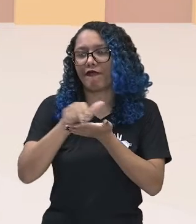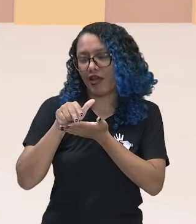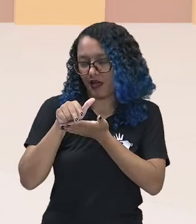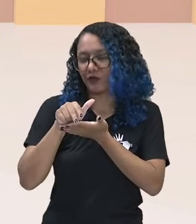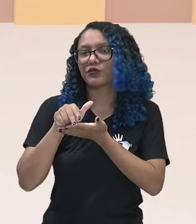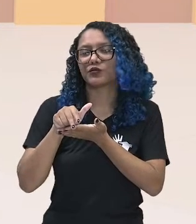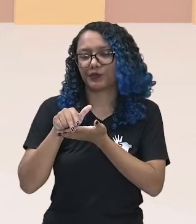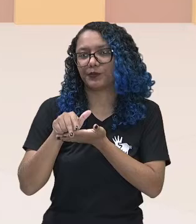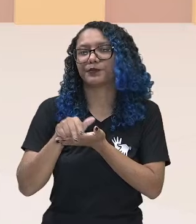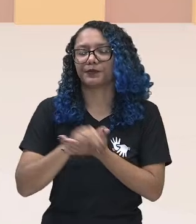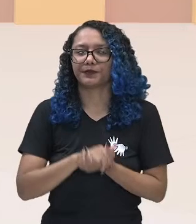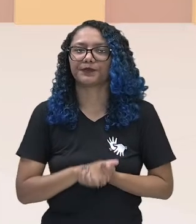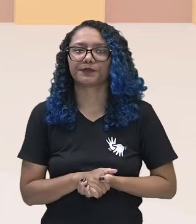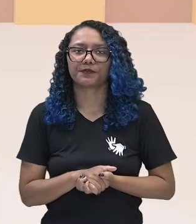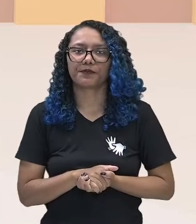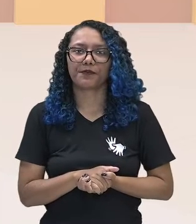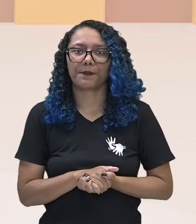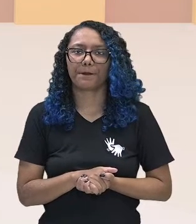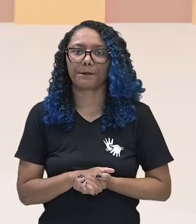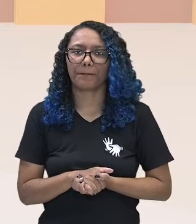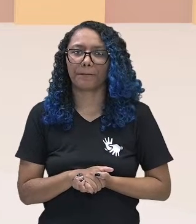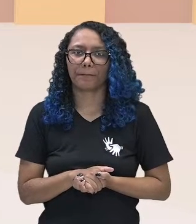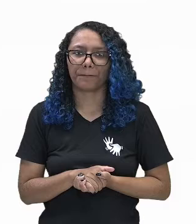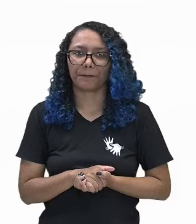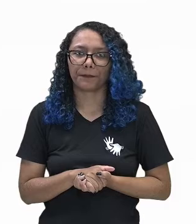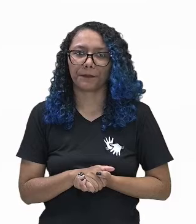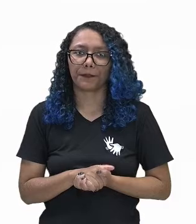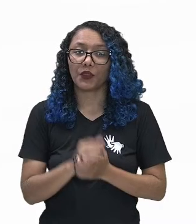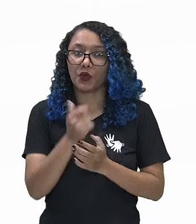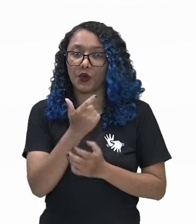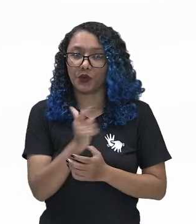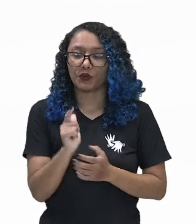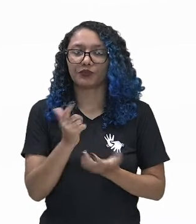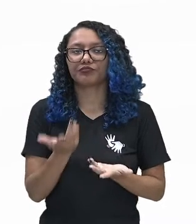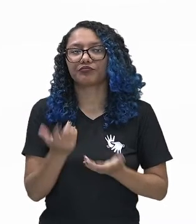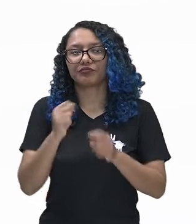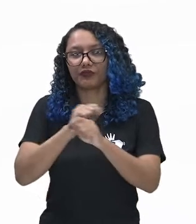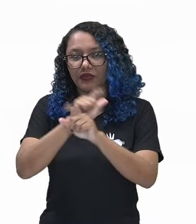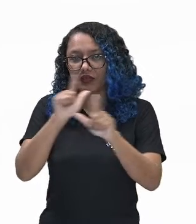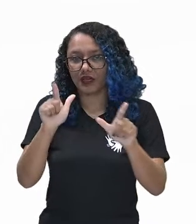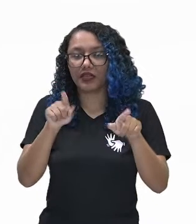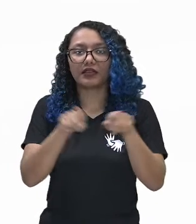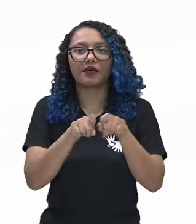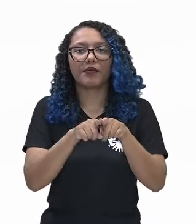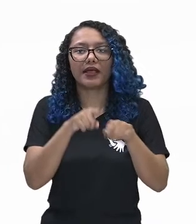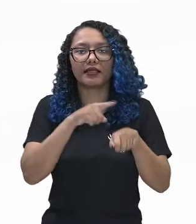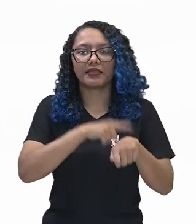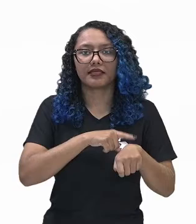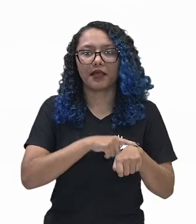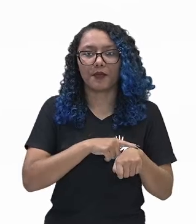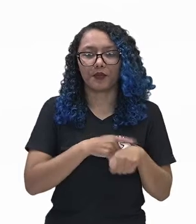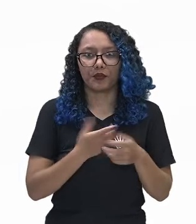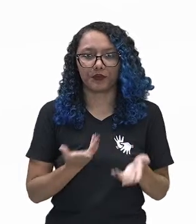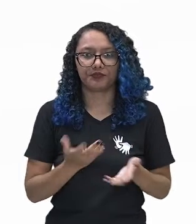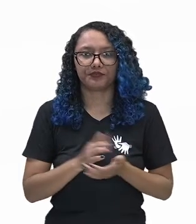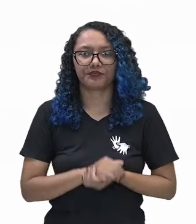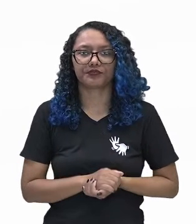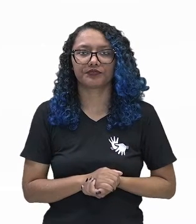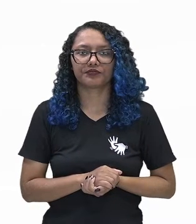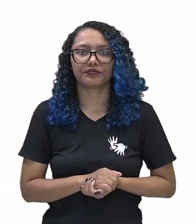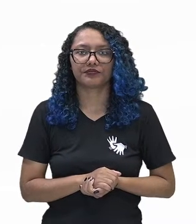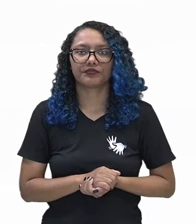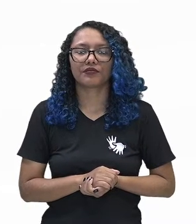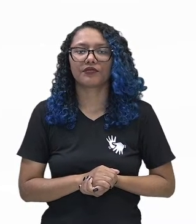natureza. E aí nós temos também, olha, a paisagem e o tempo. E aí eu vou definir para vocês, olha, para a gente analisar nessa escala